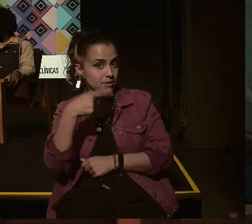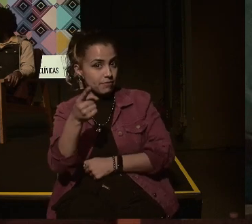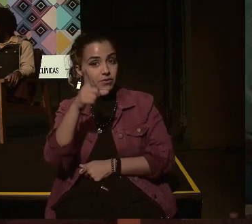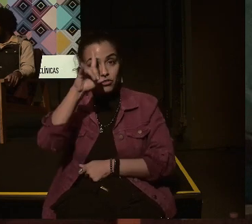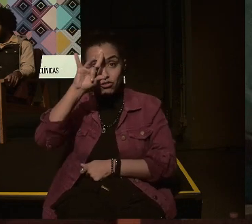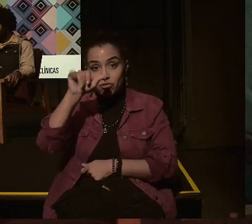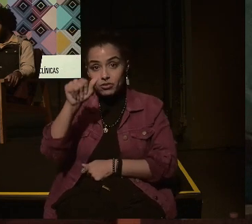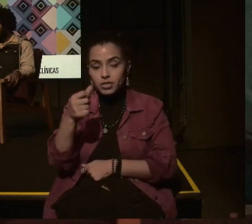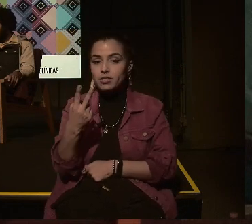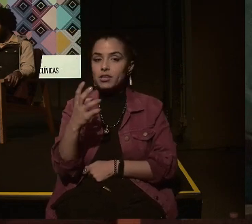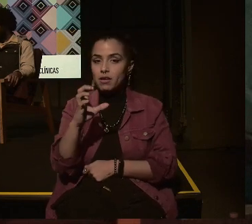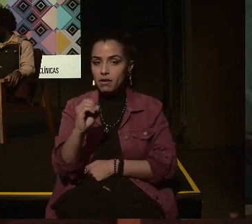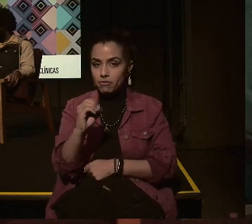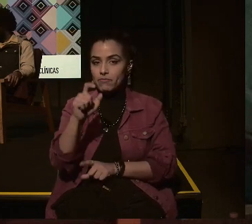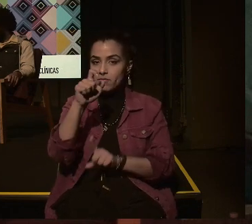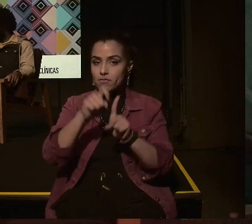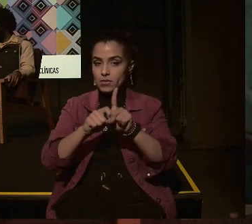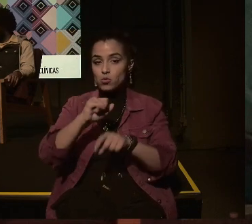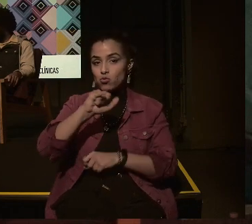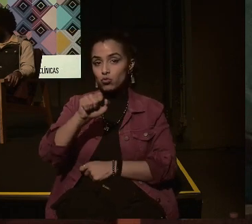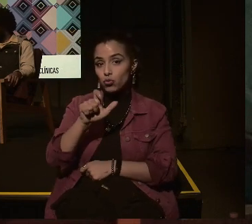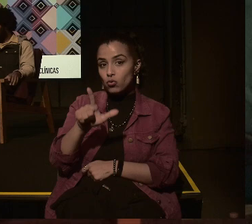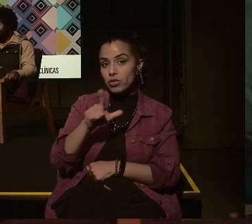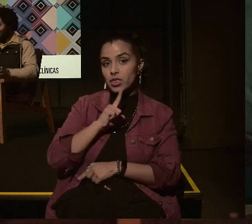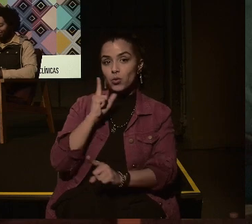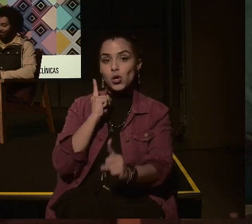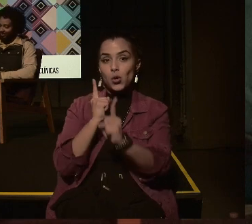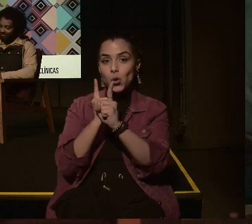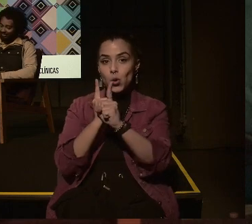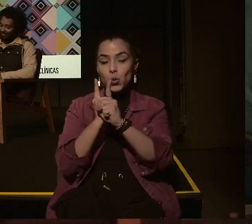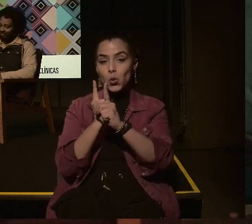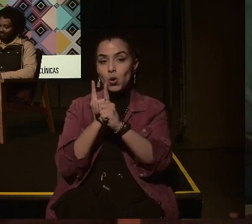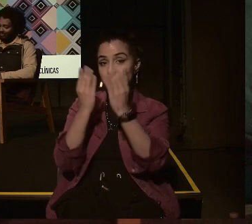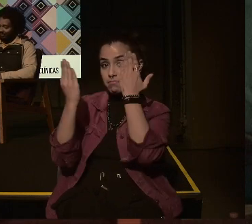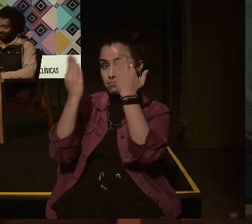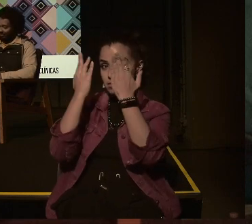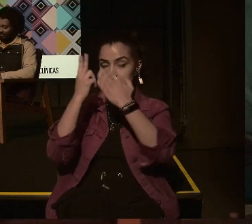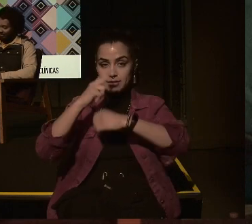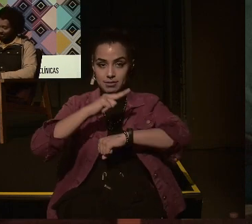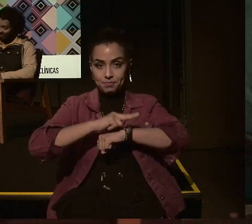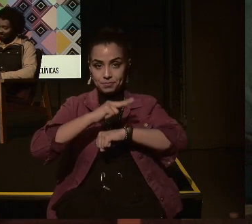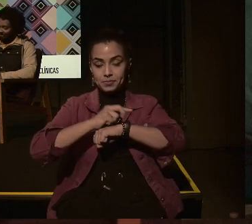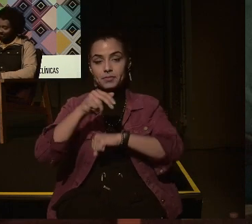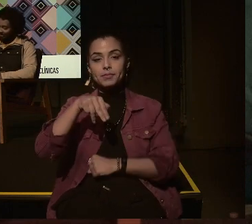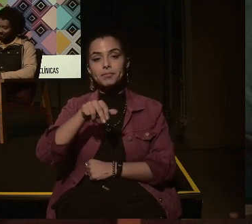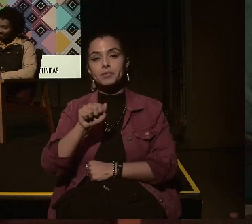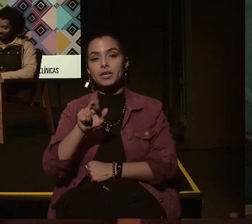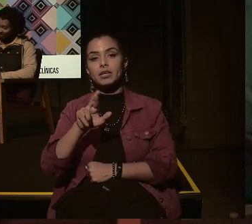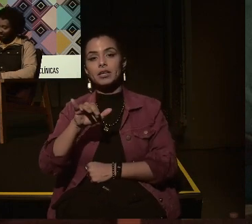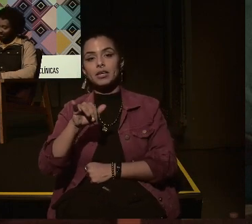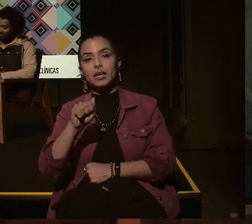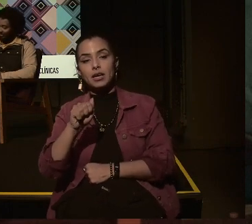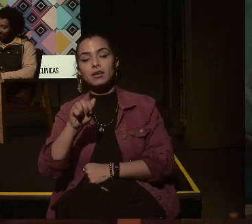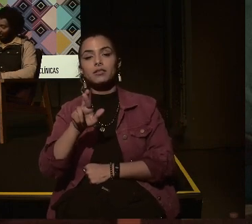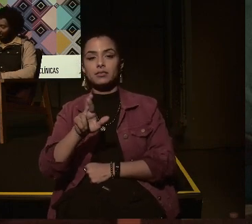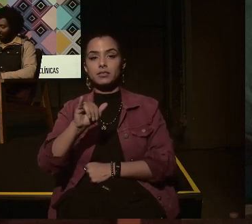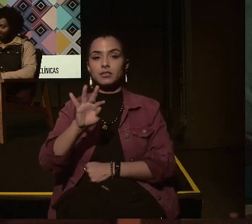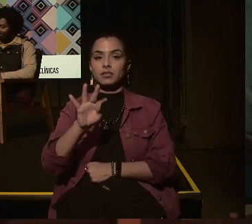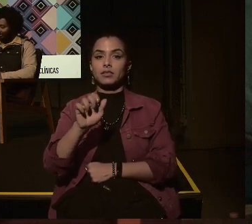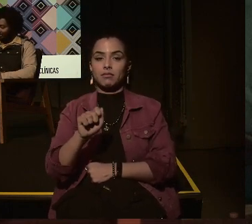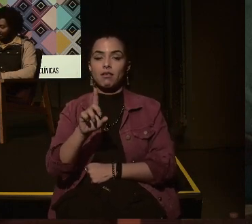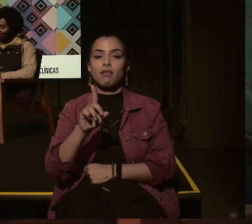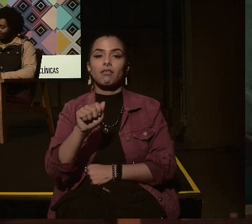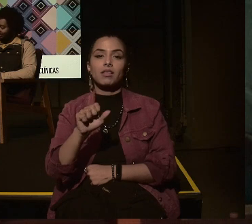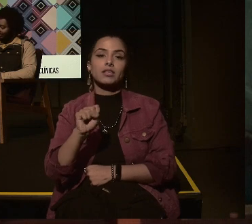de julho, a gente tem um encontro com a psicanalista Maria Lúcia da Silva, do AMA Psique e Negritude.